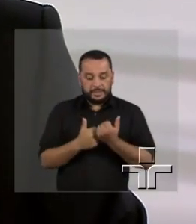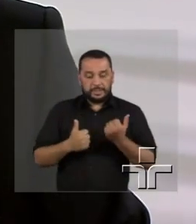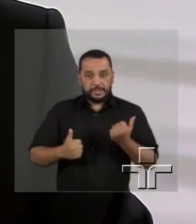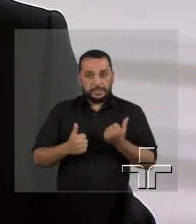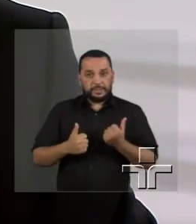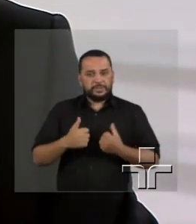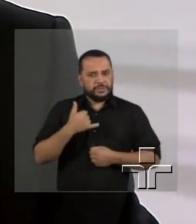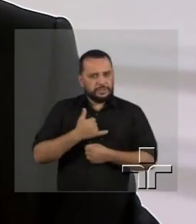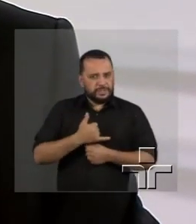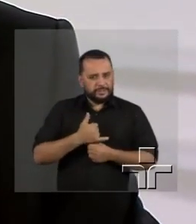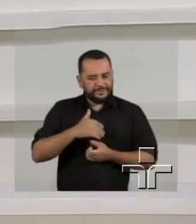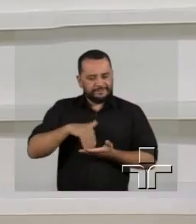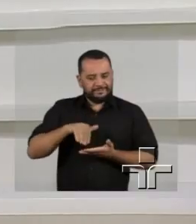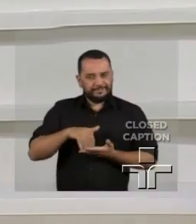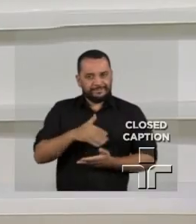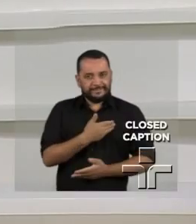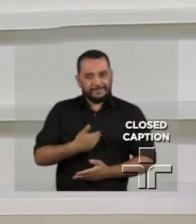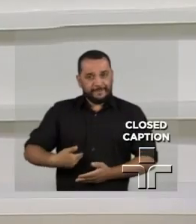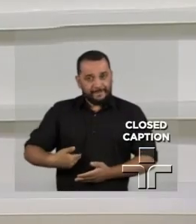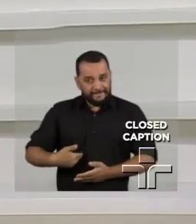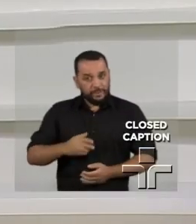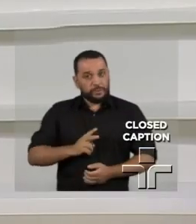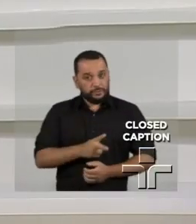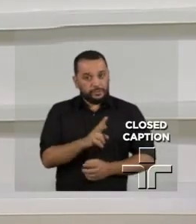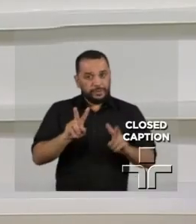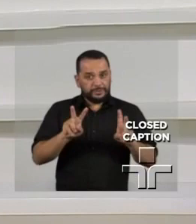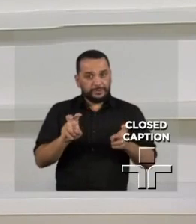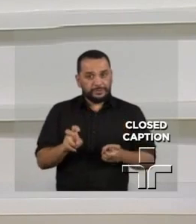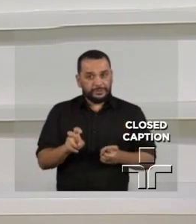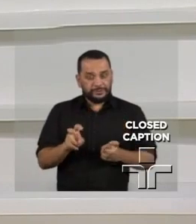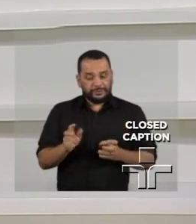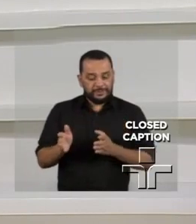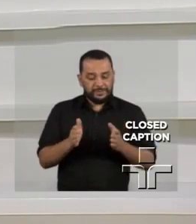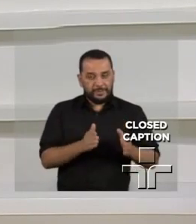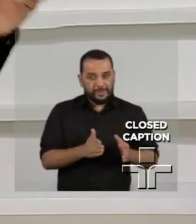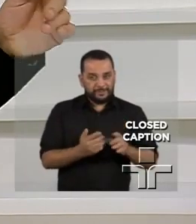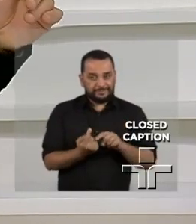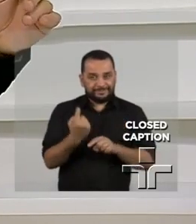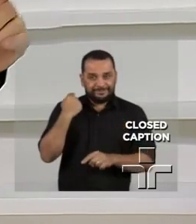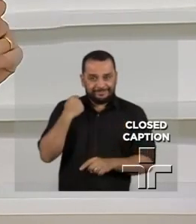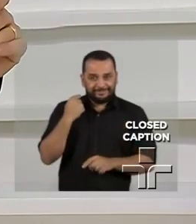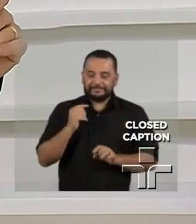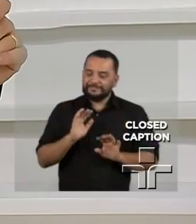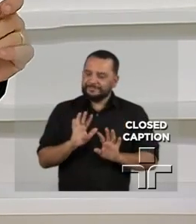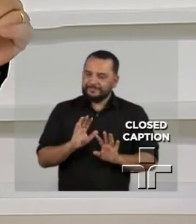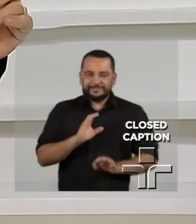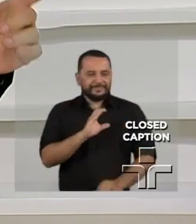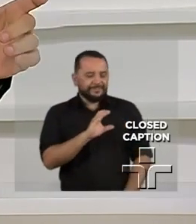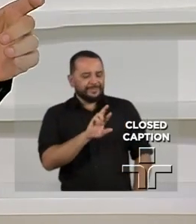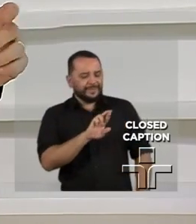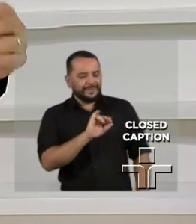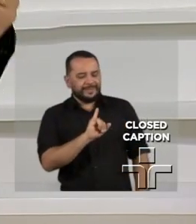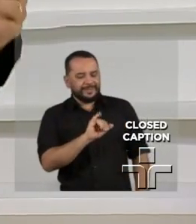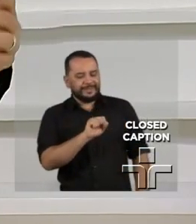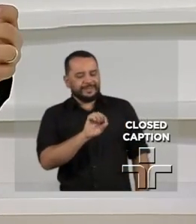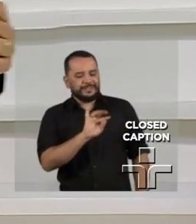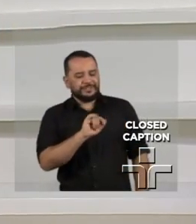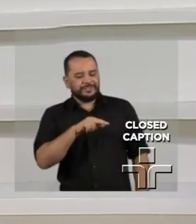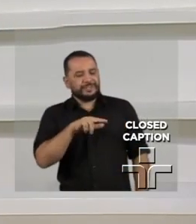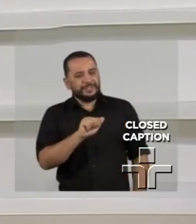no conhecimento não tenho acesso, mas eu tenho absoluta certeza que o nível de conhecimento